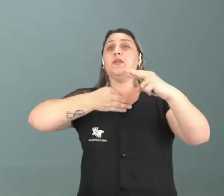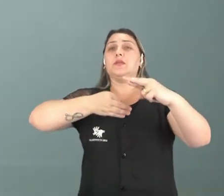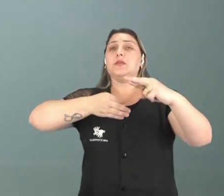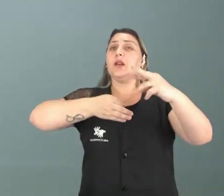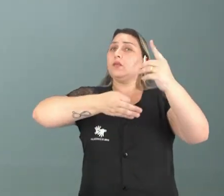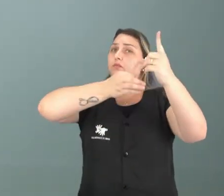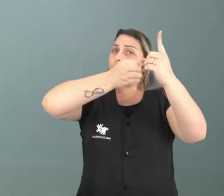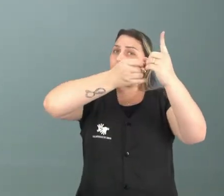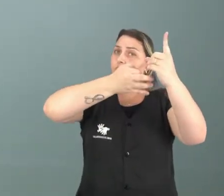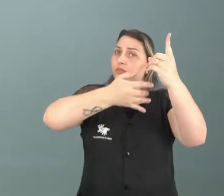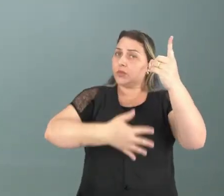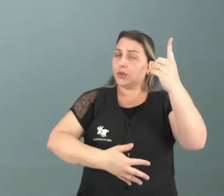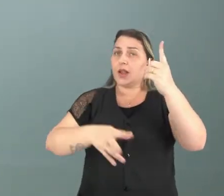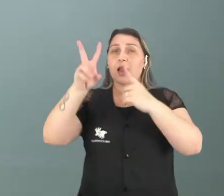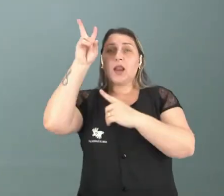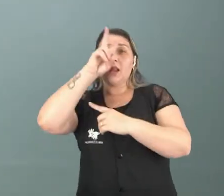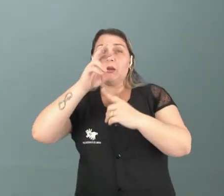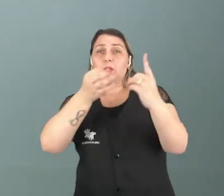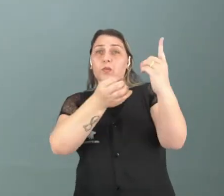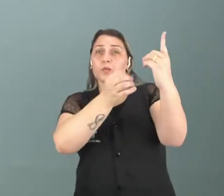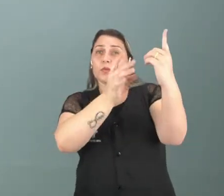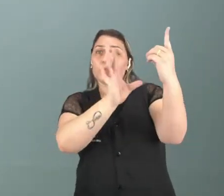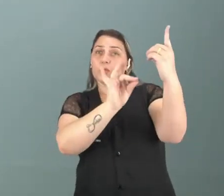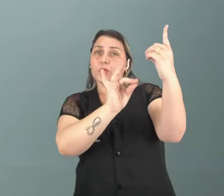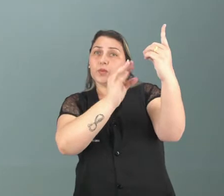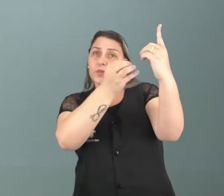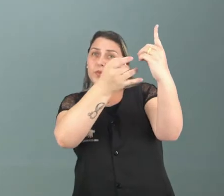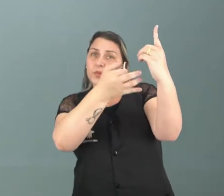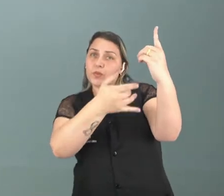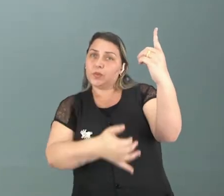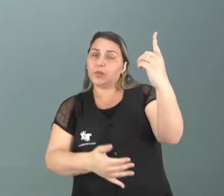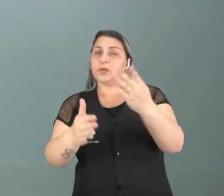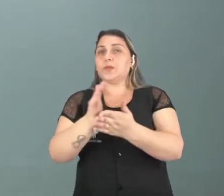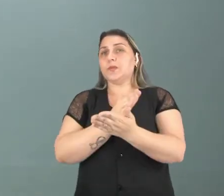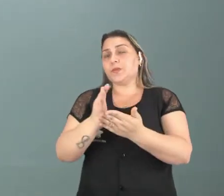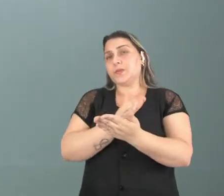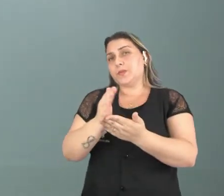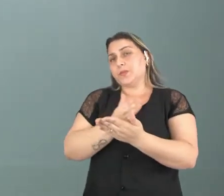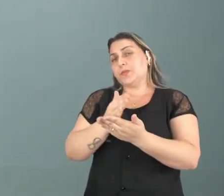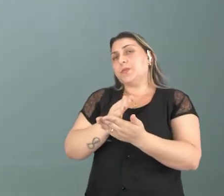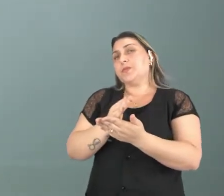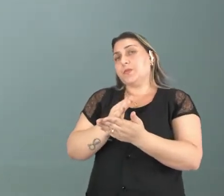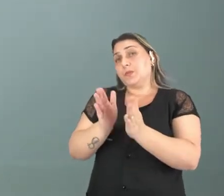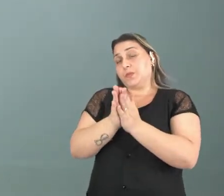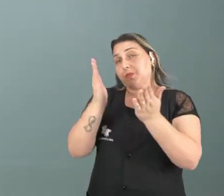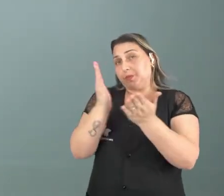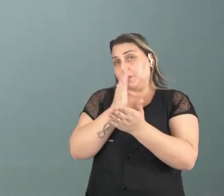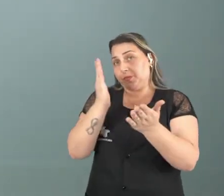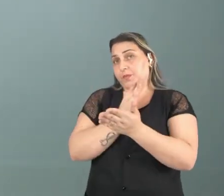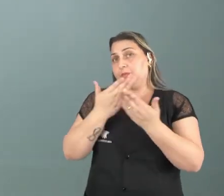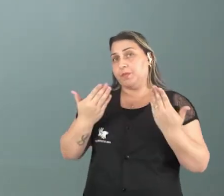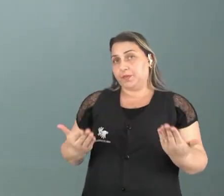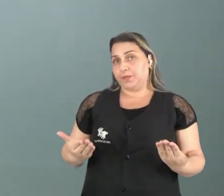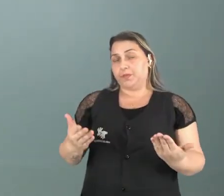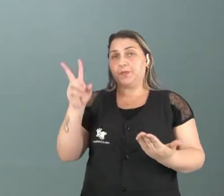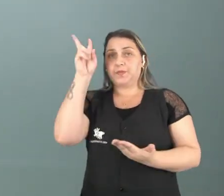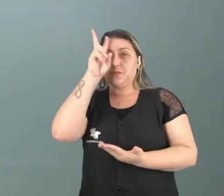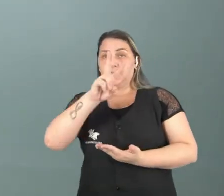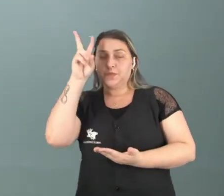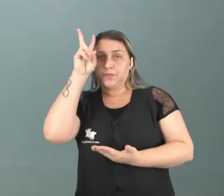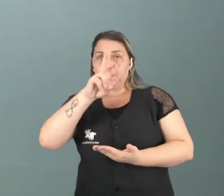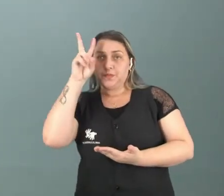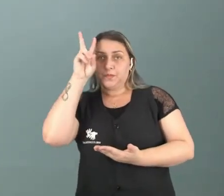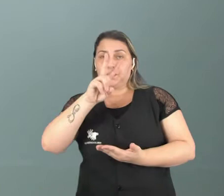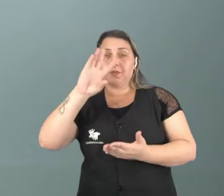até me ajuda a lembrar. Eu descrevo algumas partes da obra, do livro ali, tá? Lembrando de não